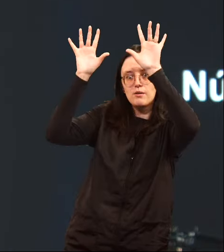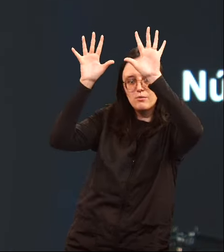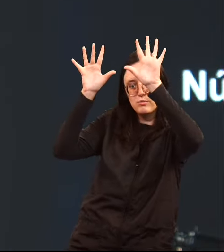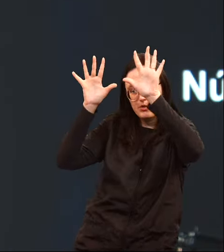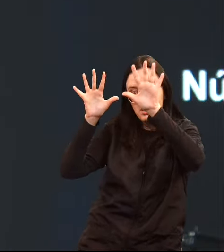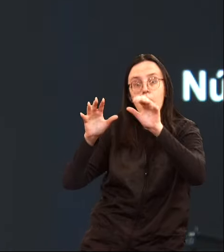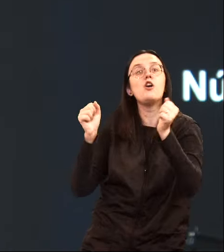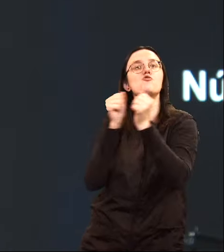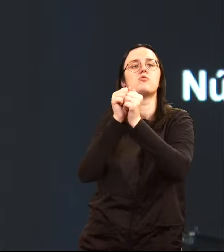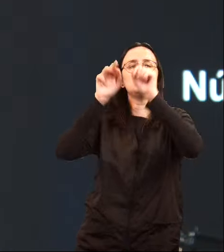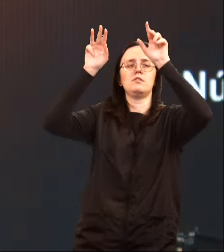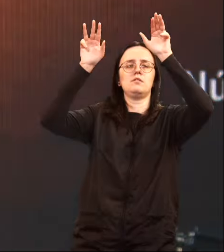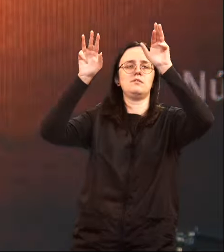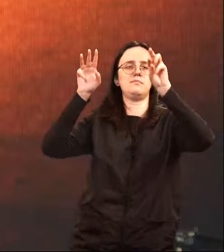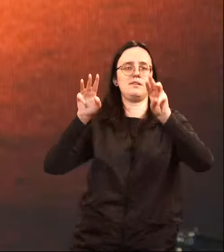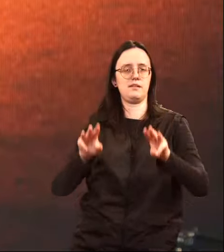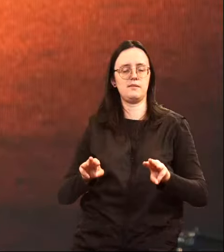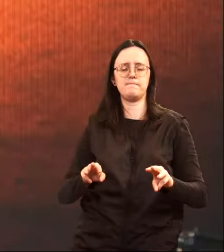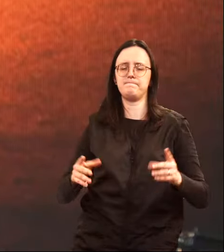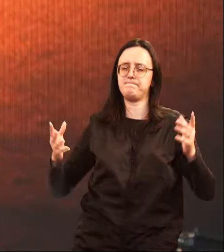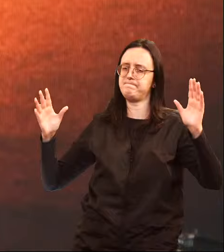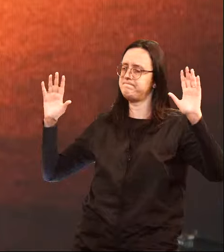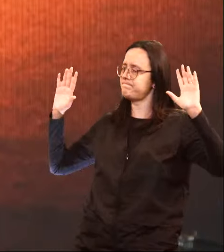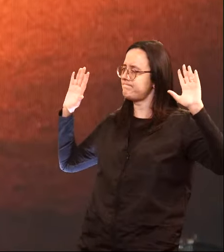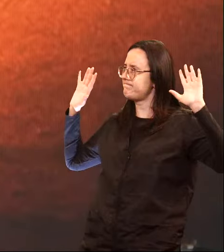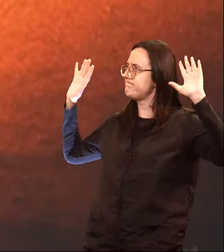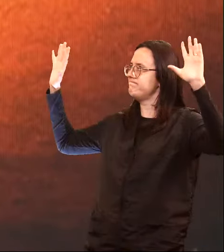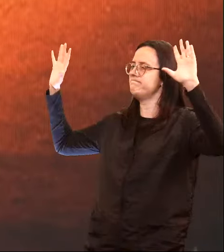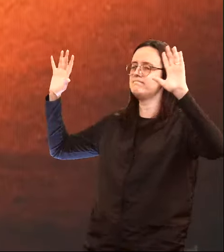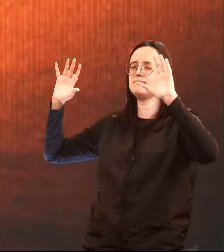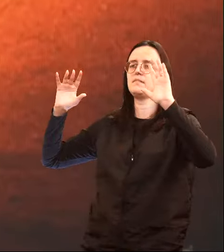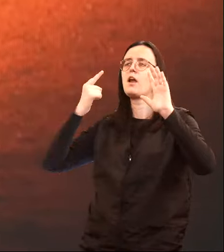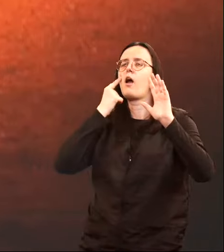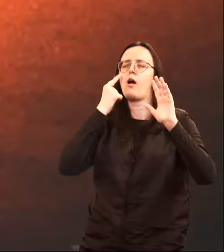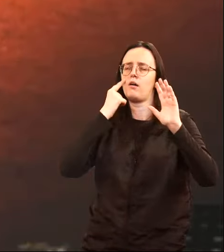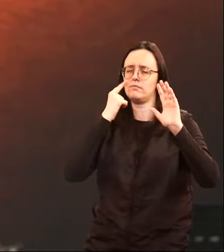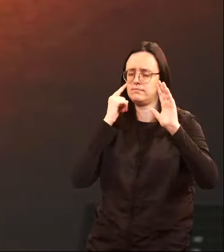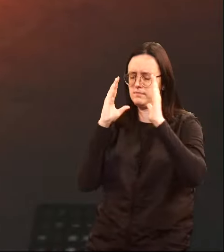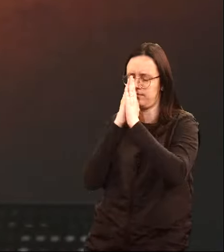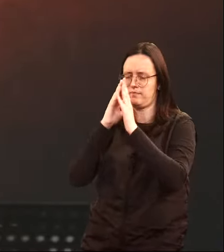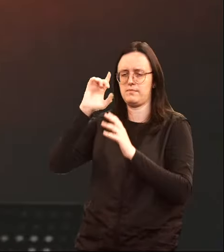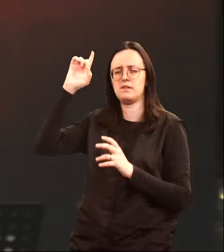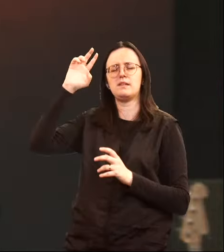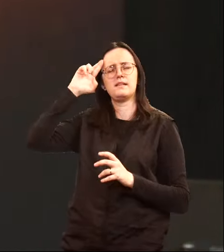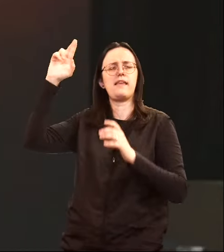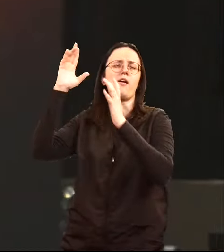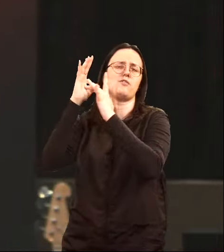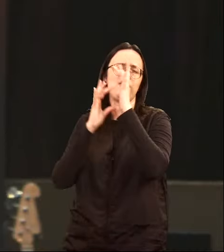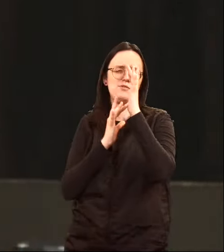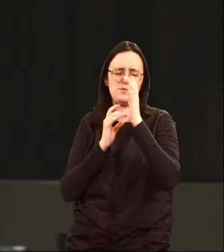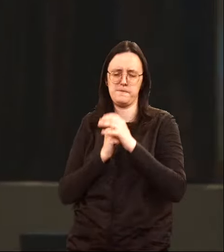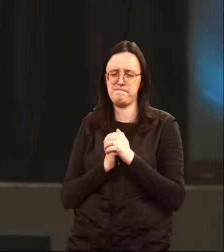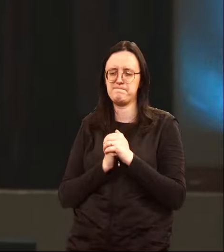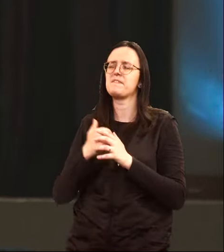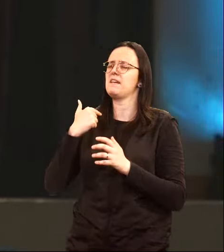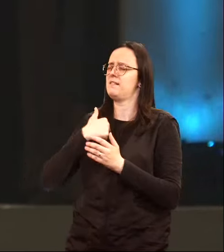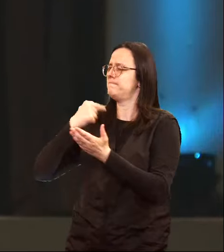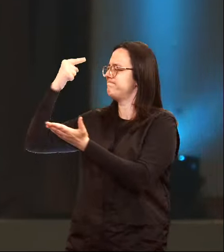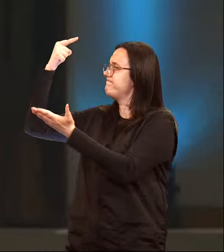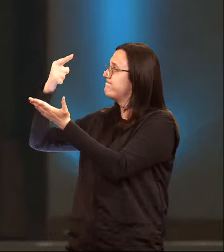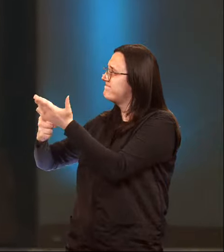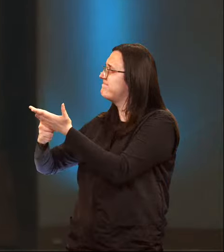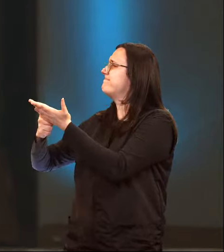caía o maná. Estenda suas mãos em sinal de rendição total a Jesus. Repete essa declaração de fé comigo: Senhor Jesus, eu